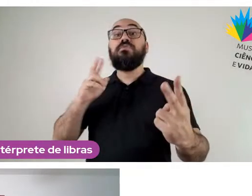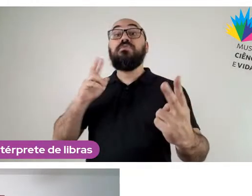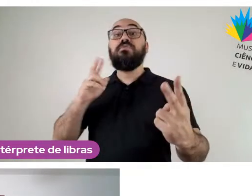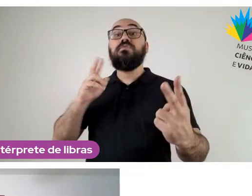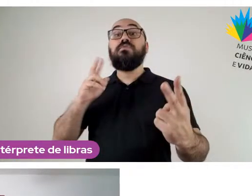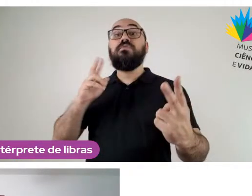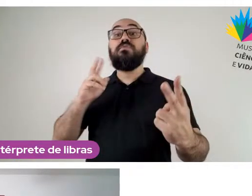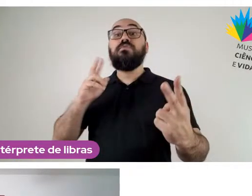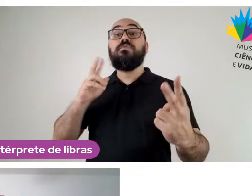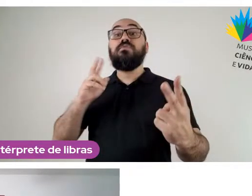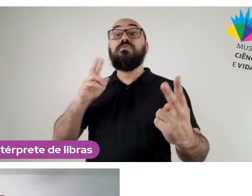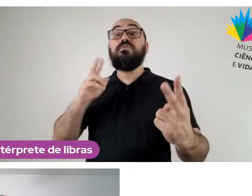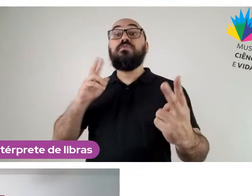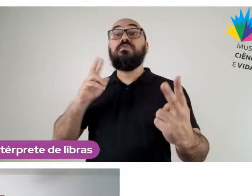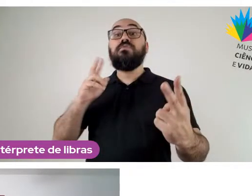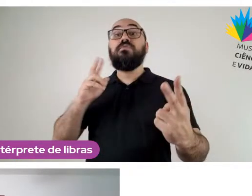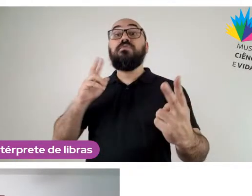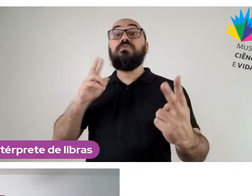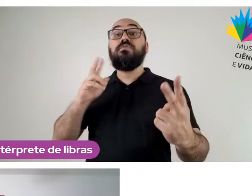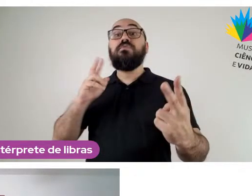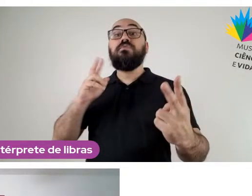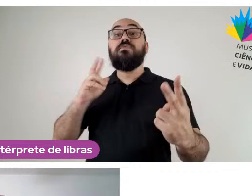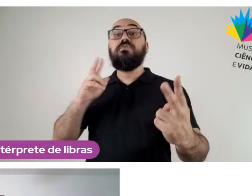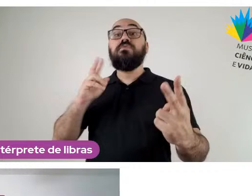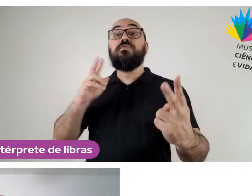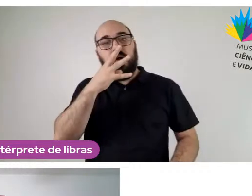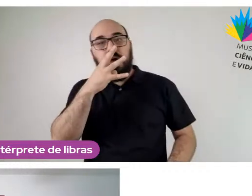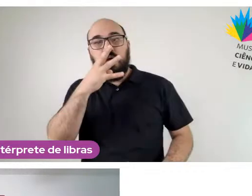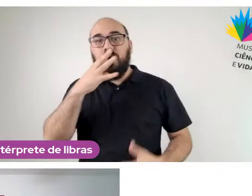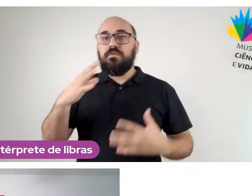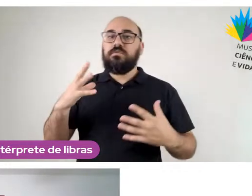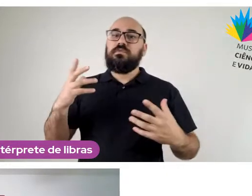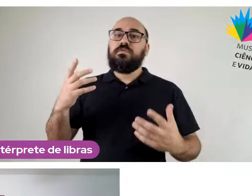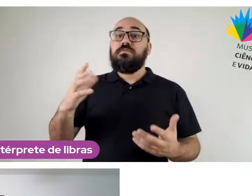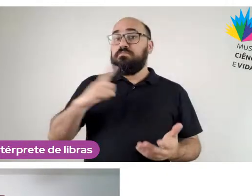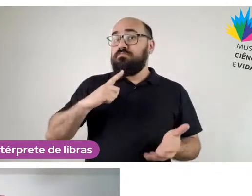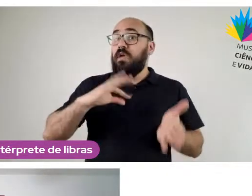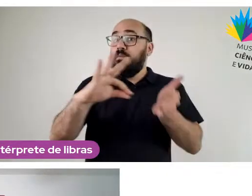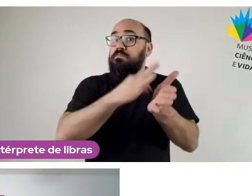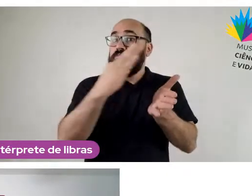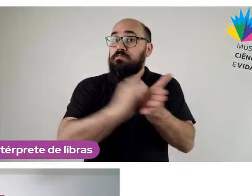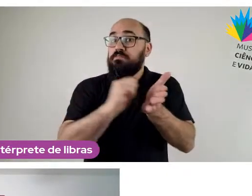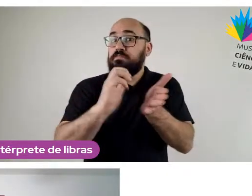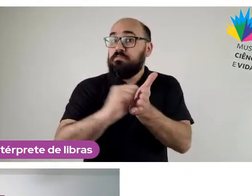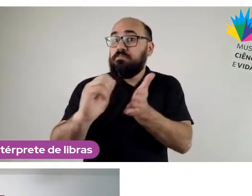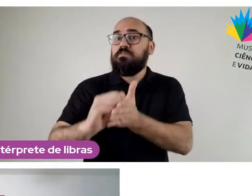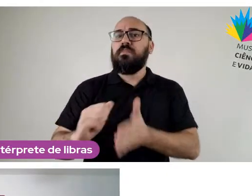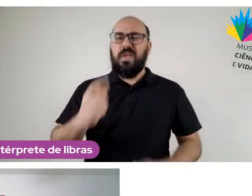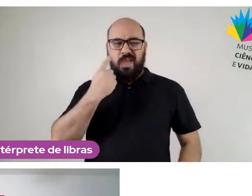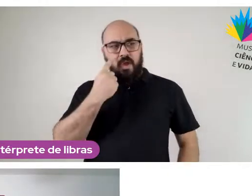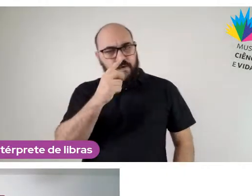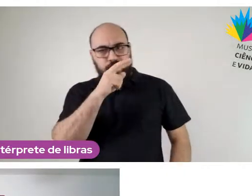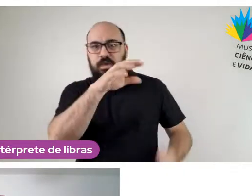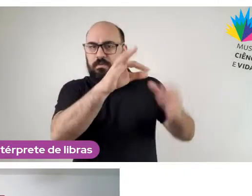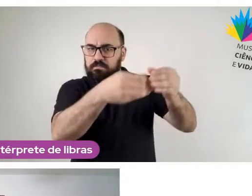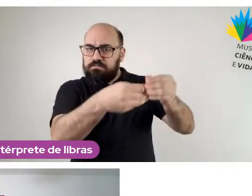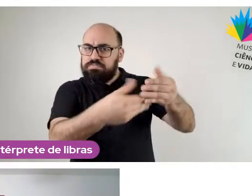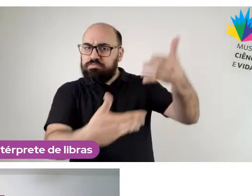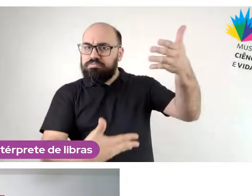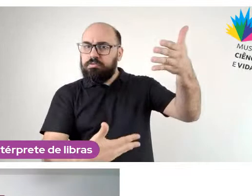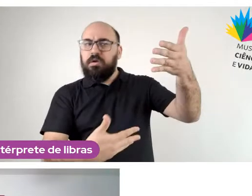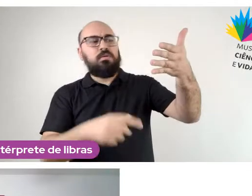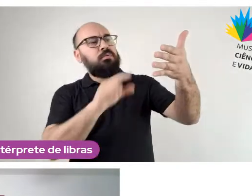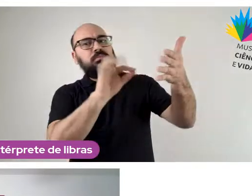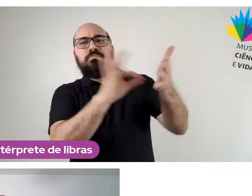do nosso público, né? Então, hoje eu estava dando uma olhada nas inscrições e eu fiquei bastante feliz de ver que a gente tem representação do